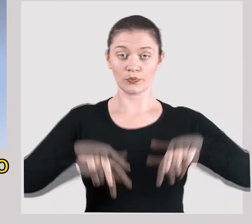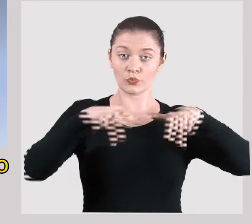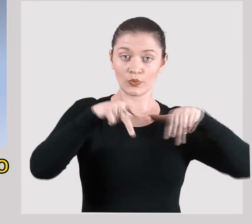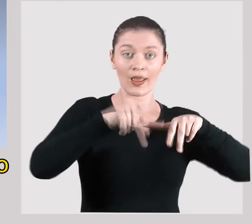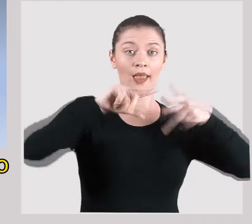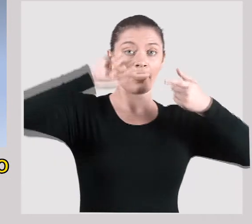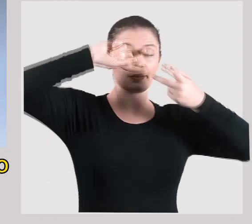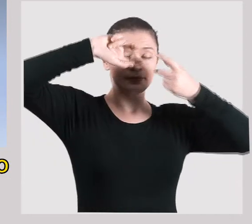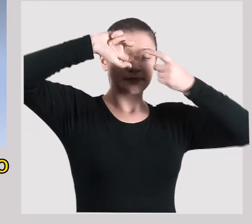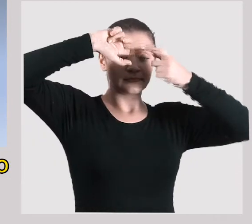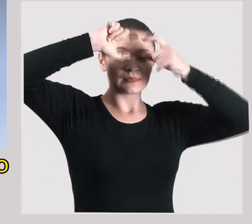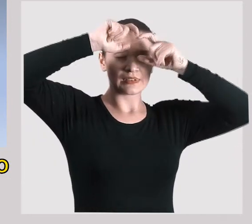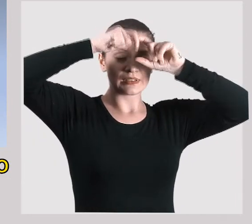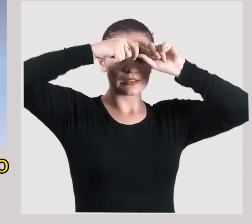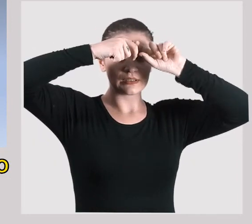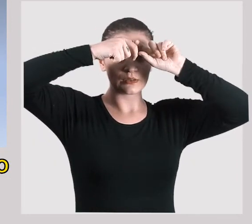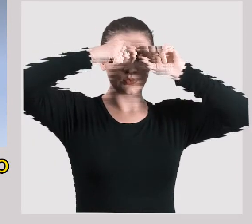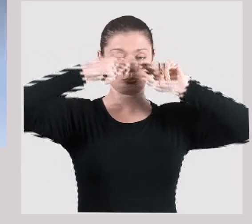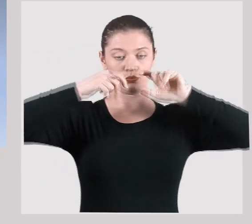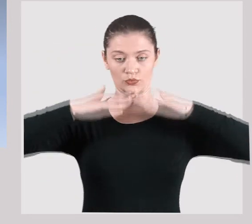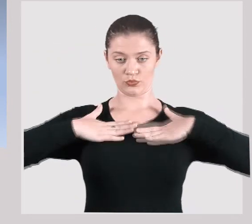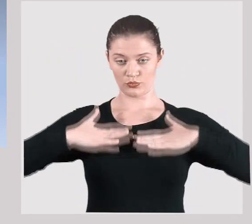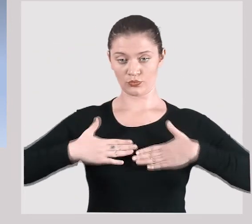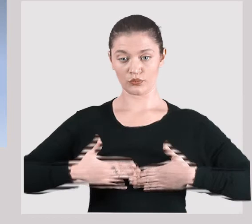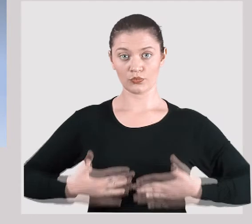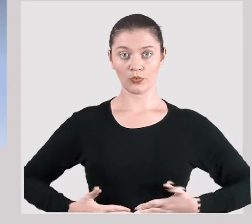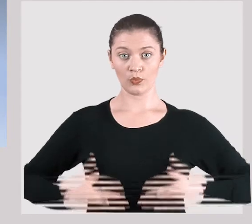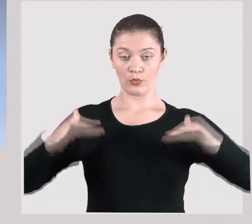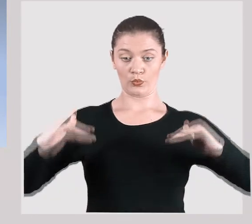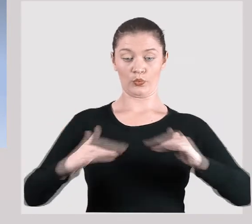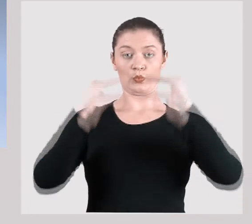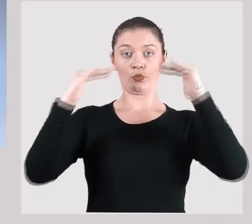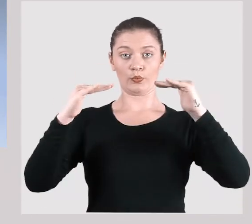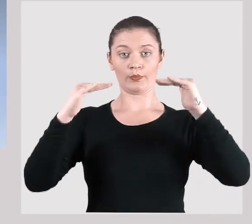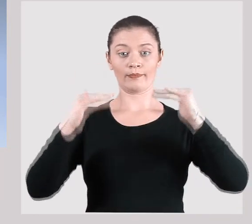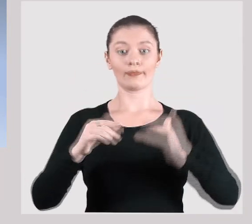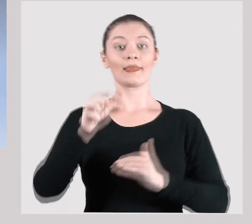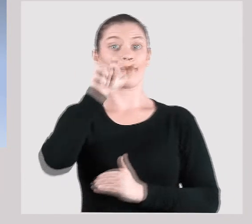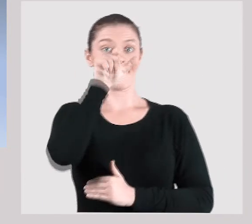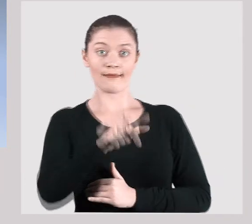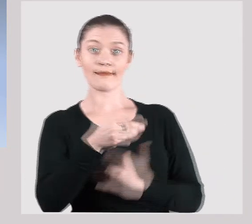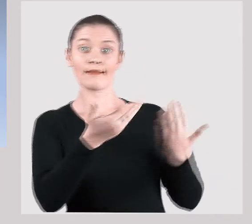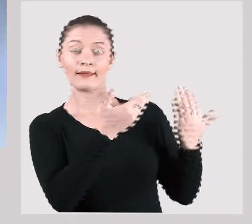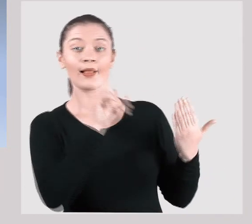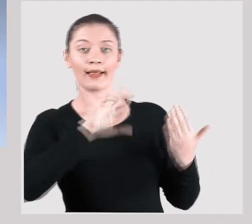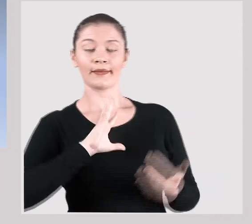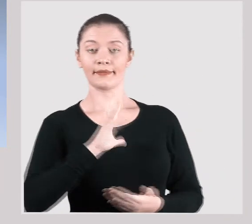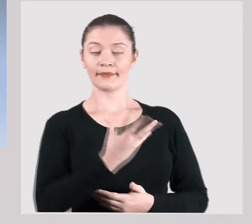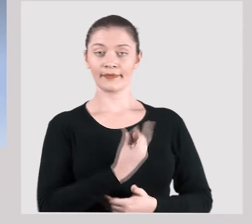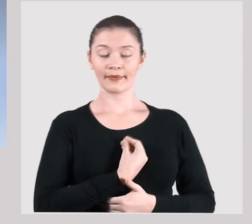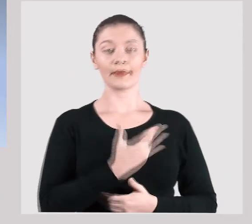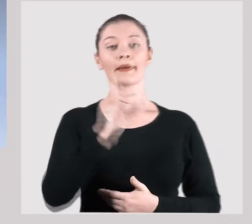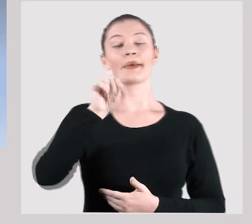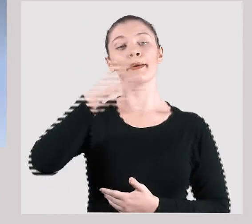transtorno de integridade corporal, é muito paralelo. Ela é uma transgênero, então assim são pessoas que não